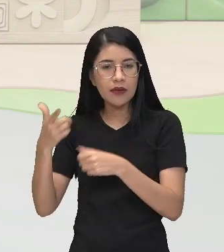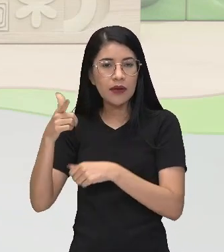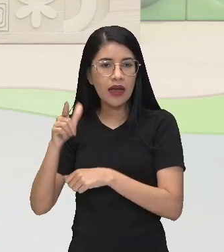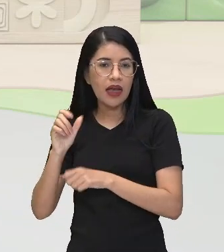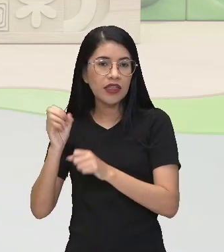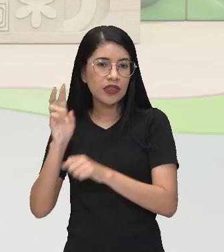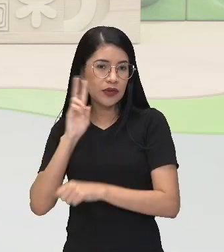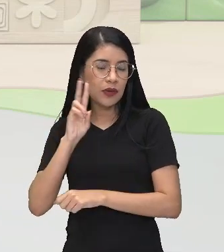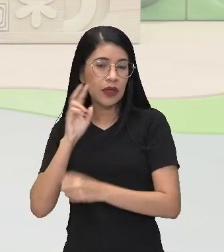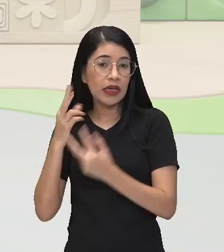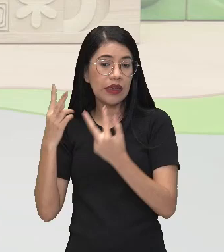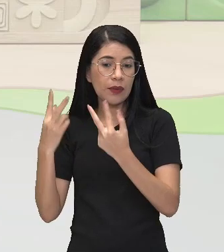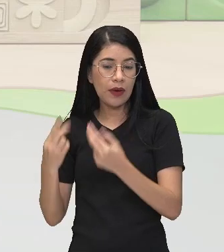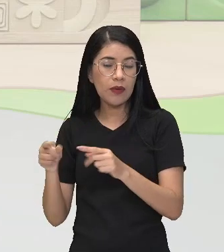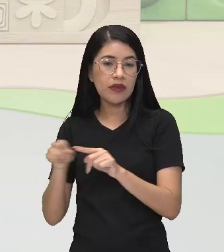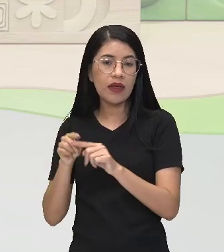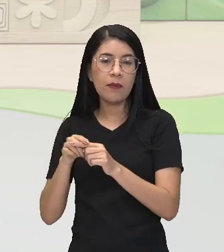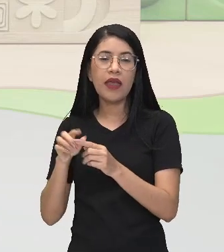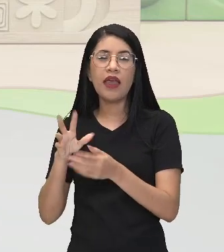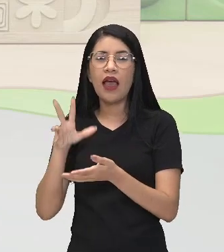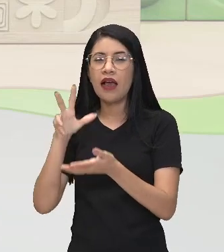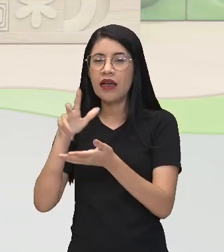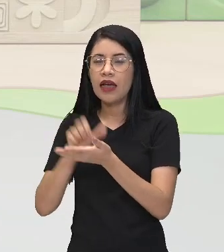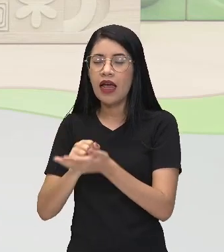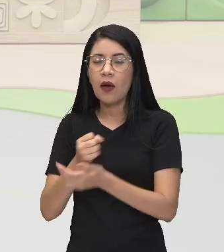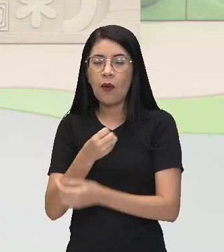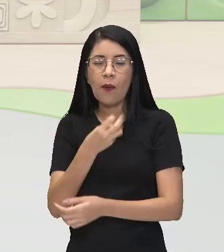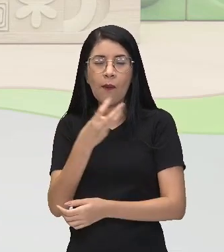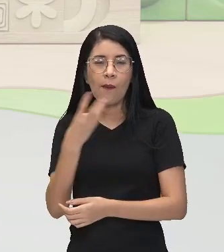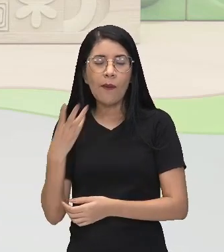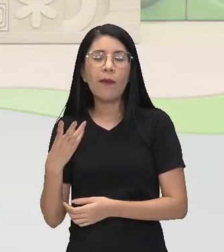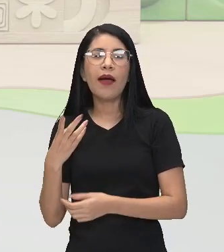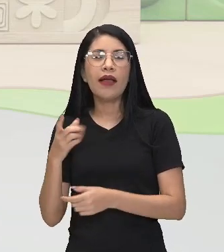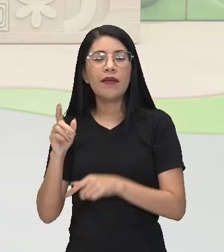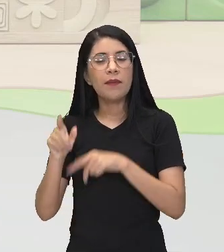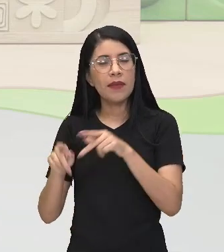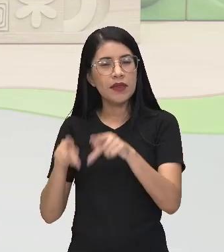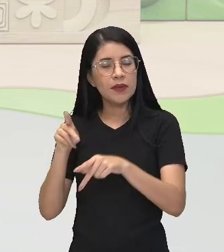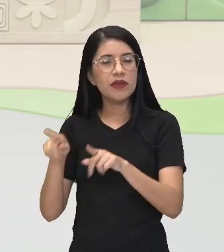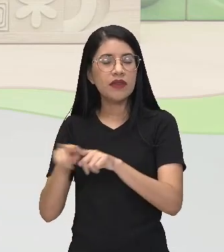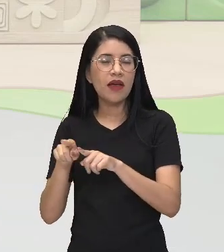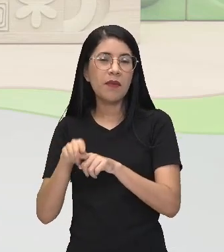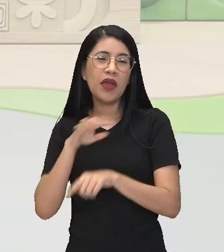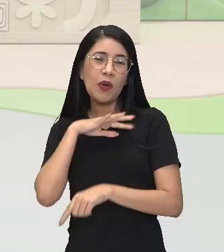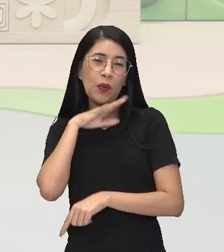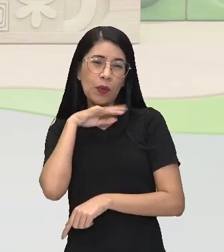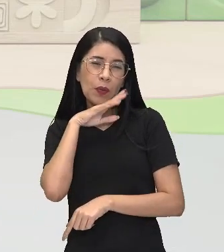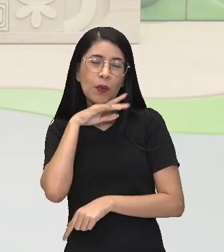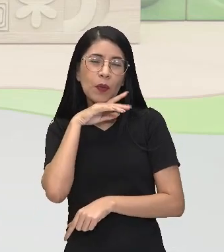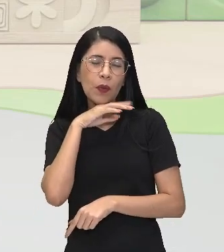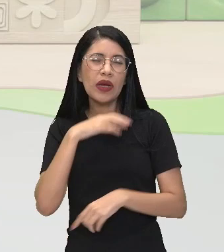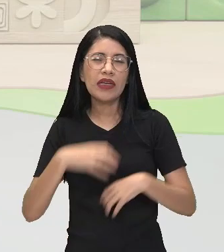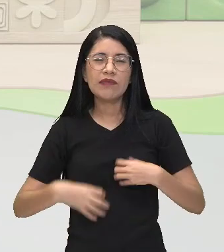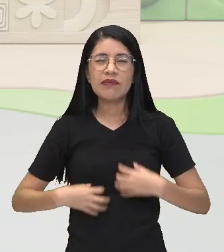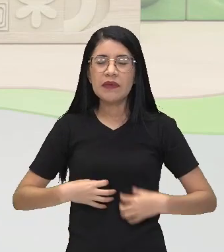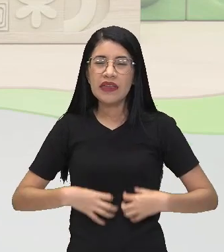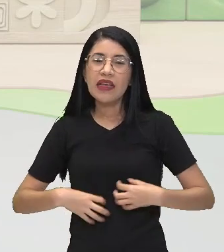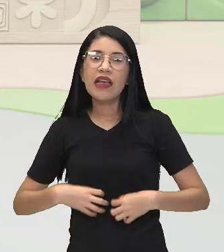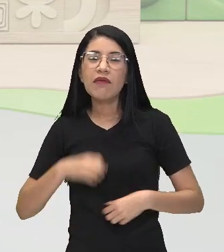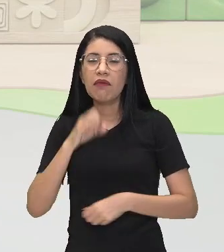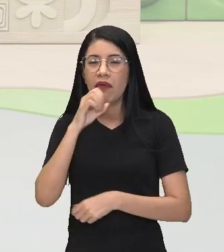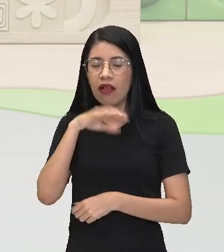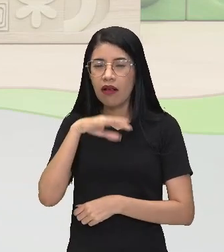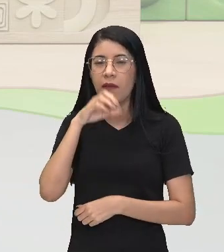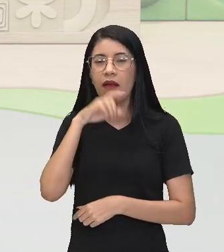outras pessoas também passaram mal daquela mesma comida que informaram que comeram em um